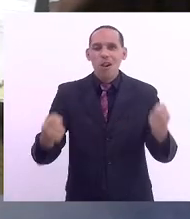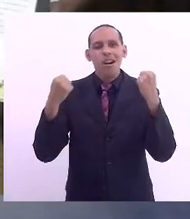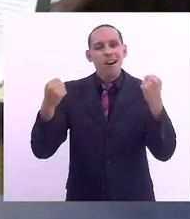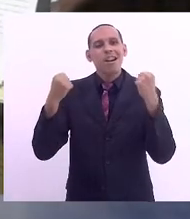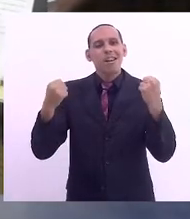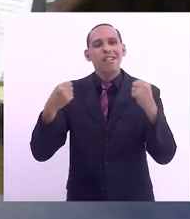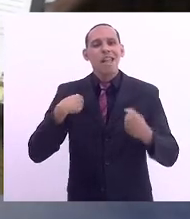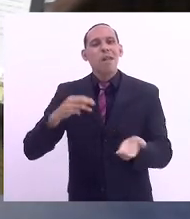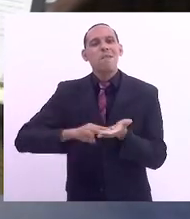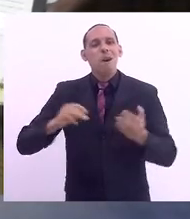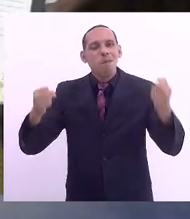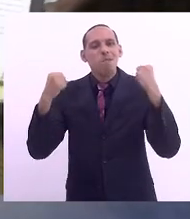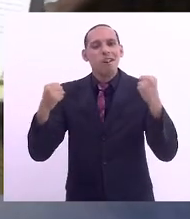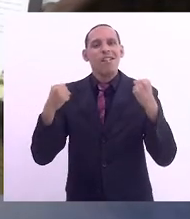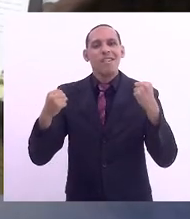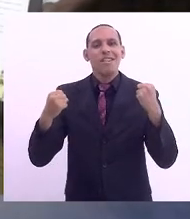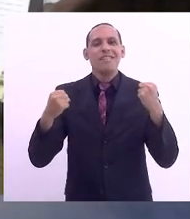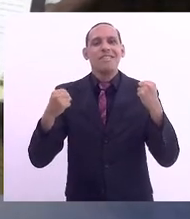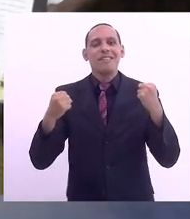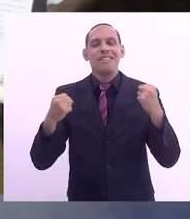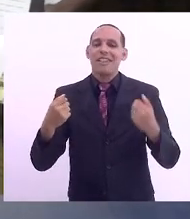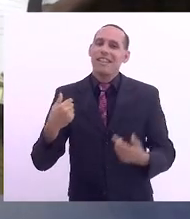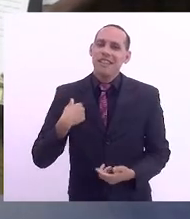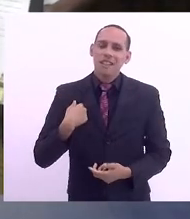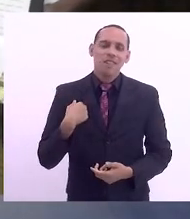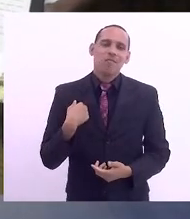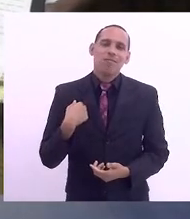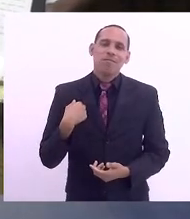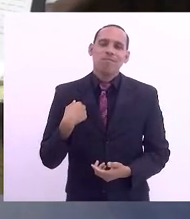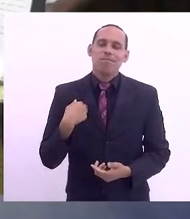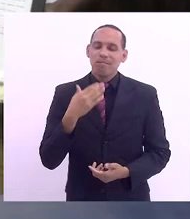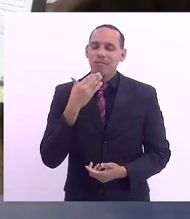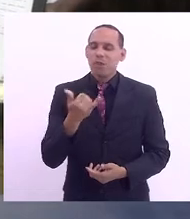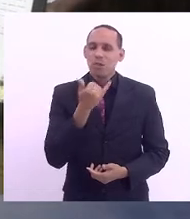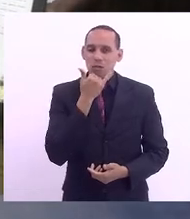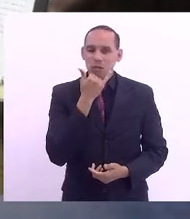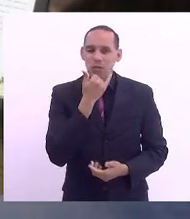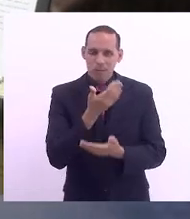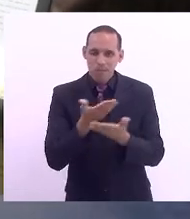membro de poder, e como membro de poder, eu peço desculpas a vocês.